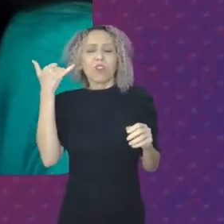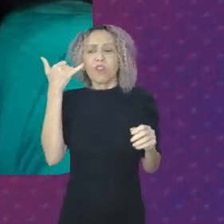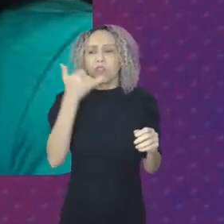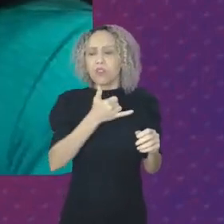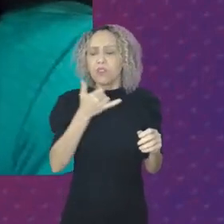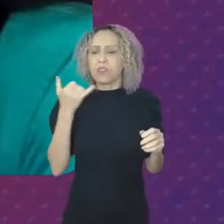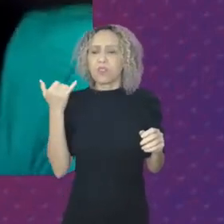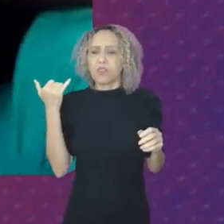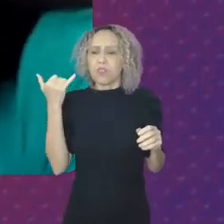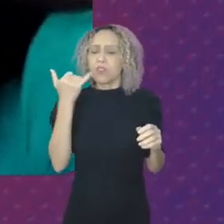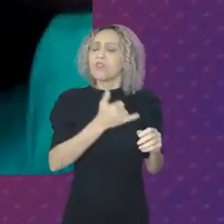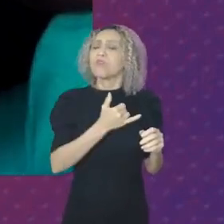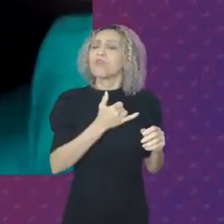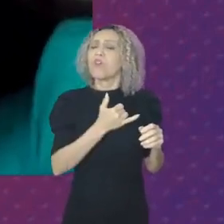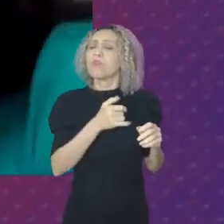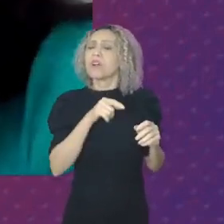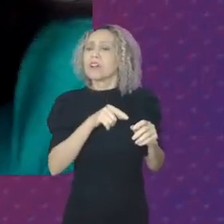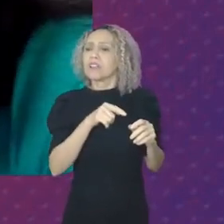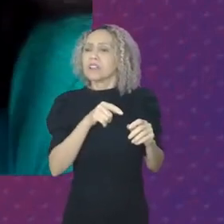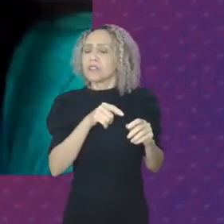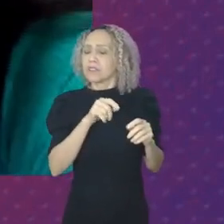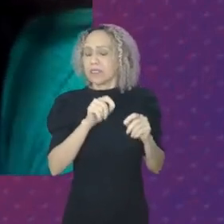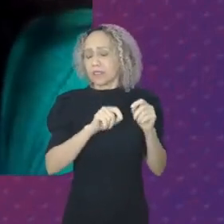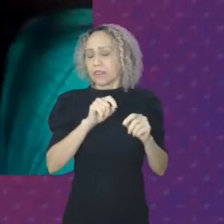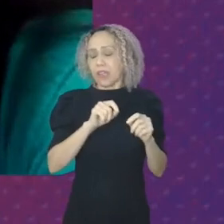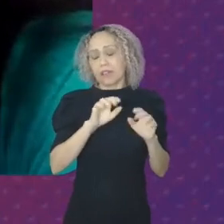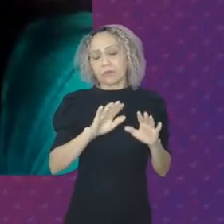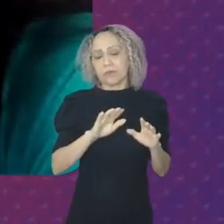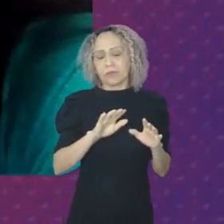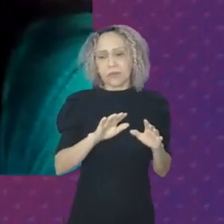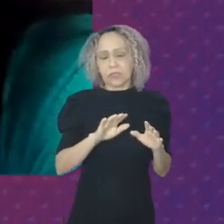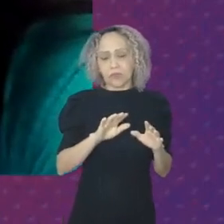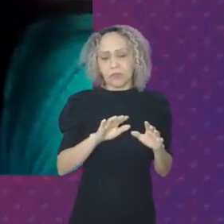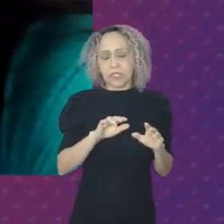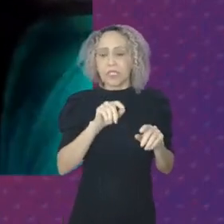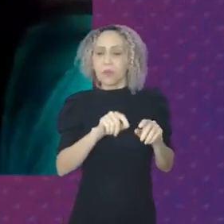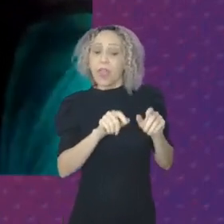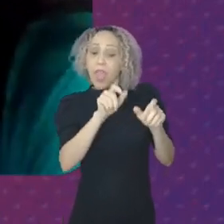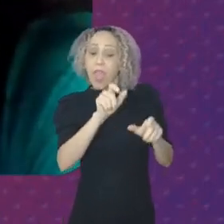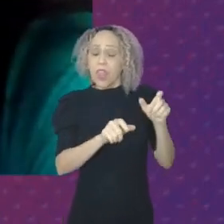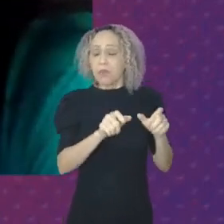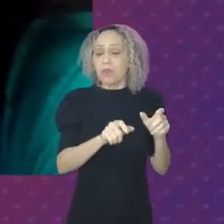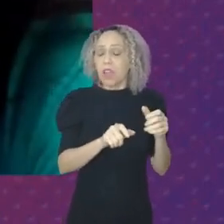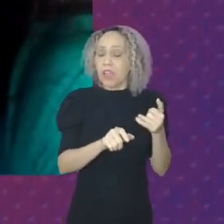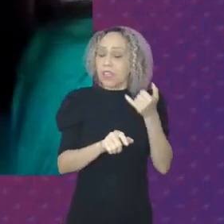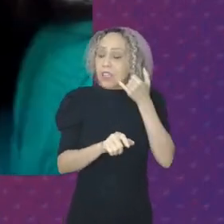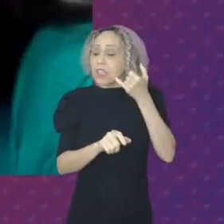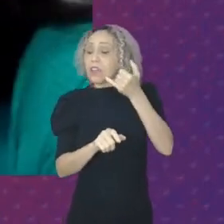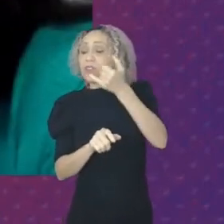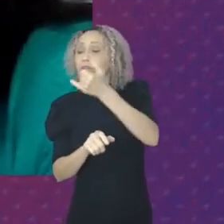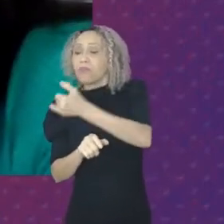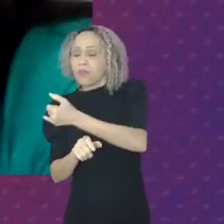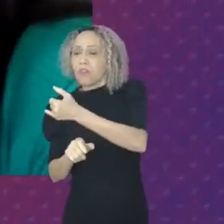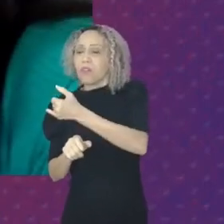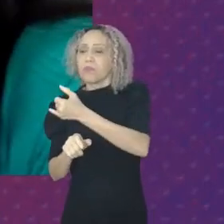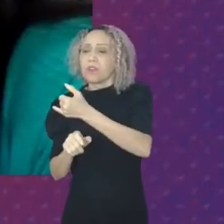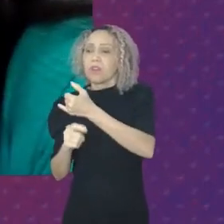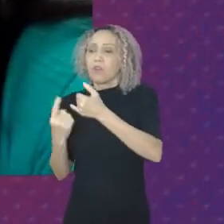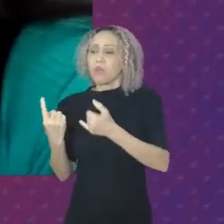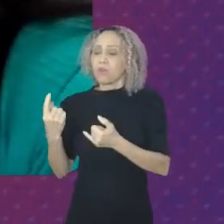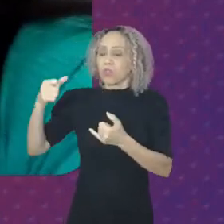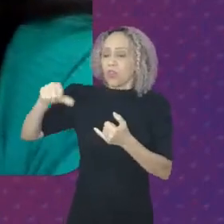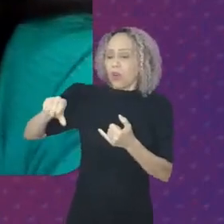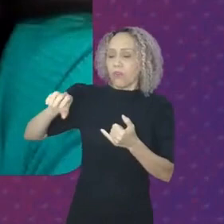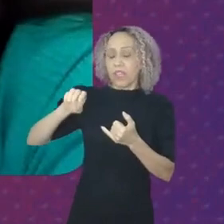atendente informa a necessidade da usuária ligar para o 190, que é o serviço de urgência e emergência da Polícia Militar. Então,